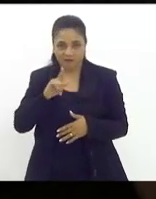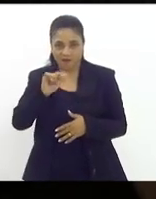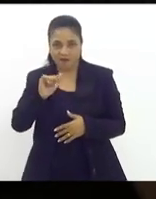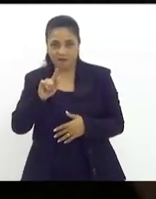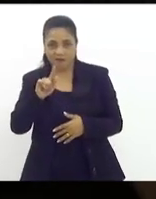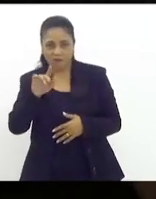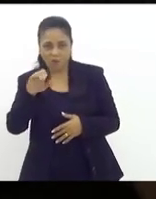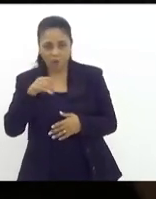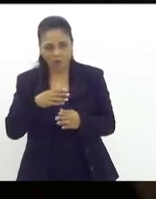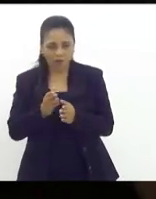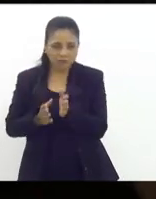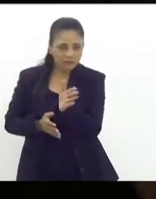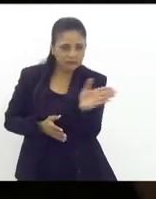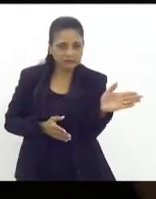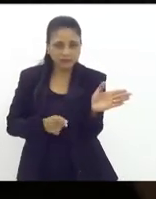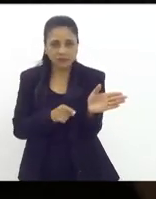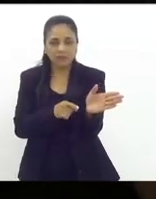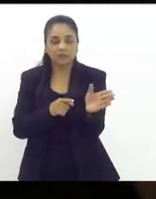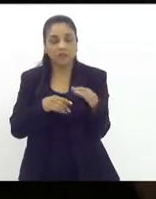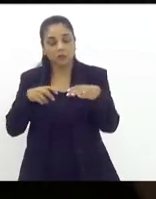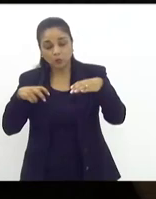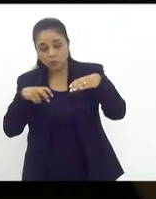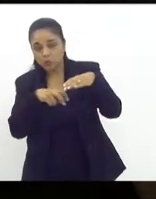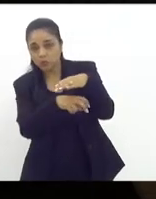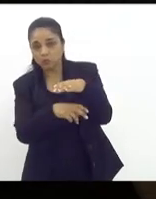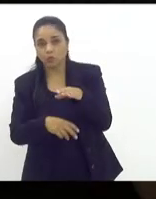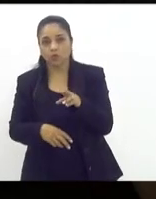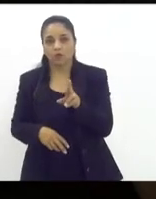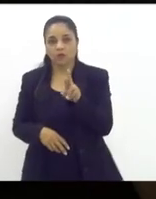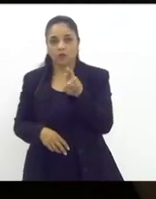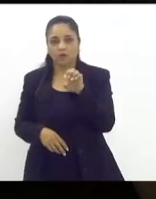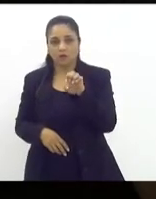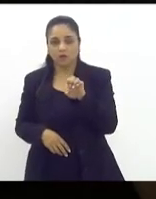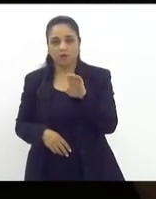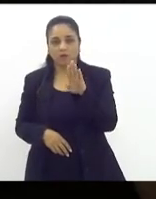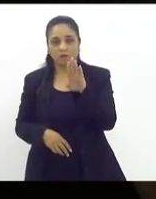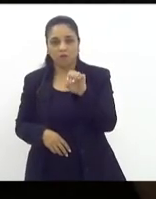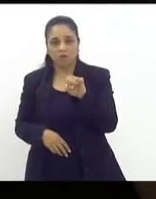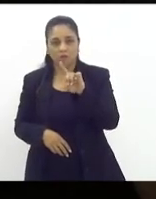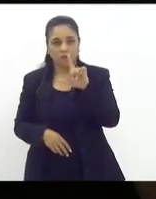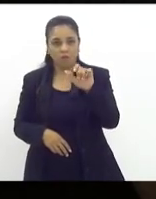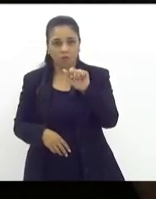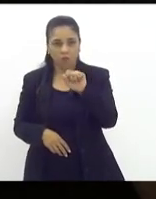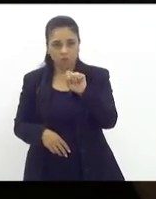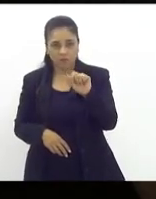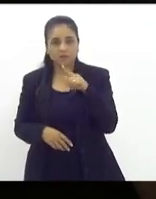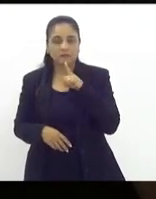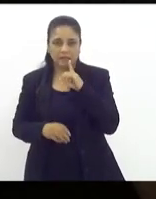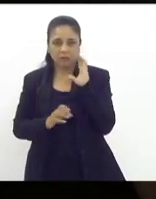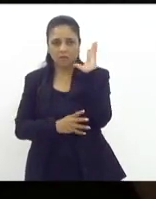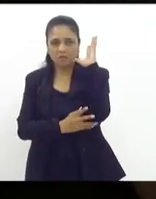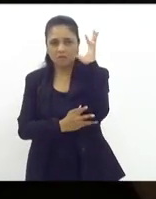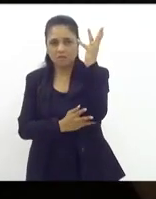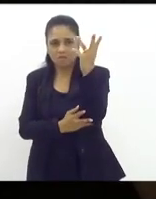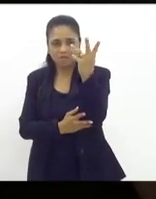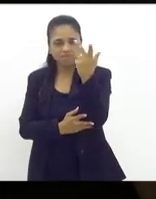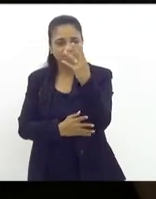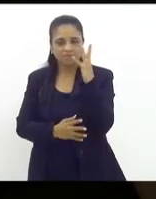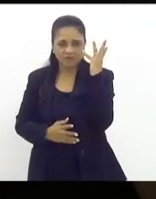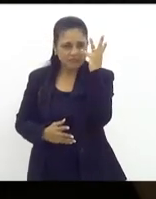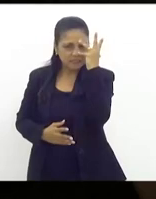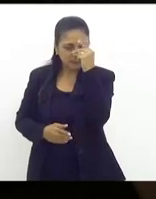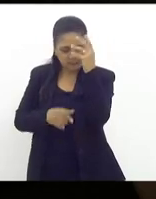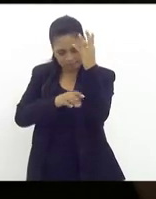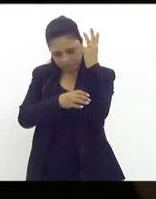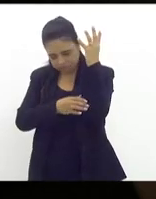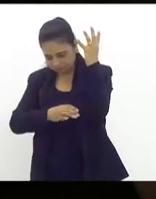inserção à esquerda para ir para o túnel Rebouças, em frente à Ípica, tem um belo baobá com seu tronco imenso colado